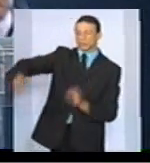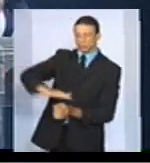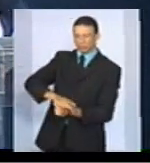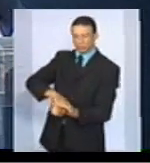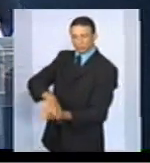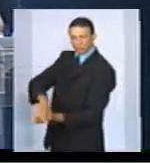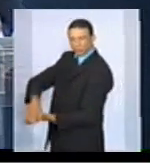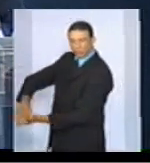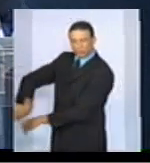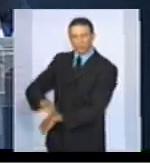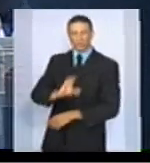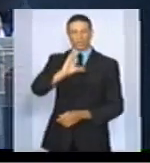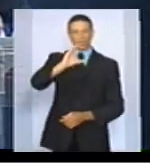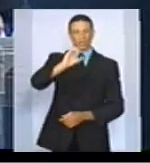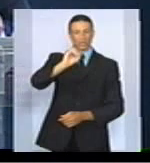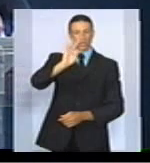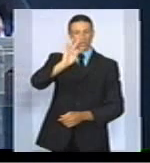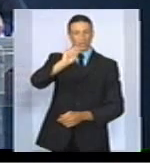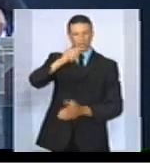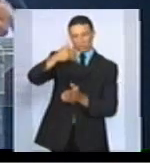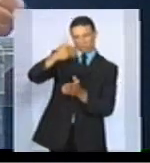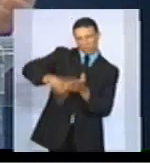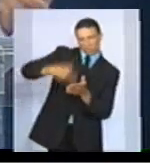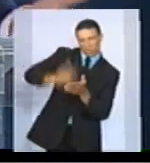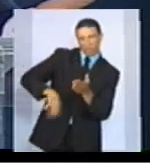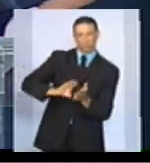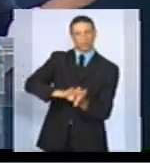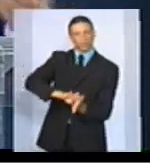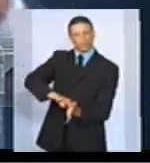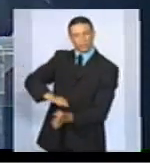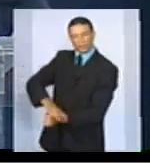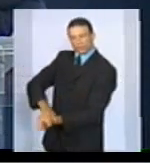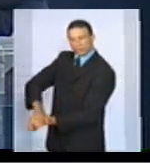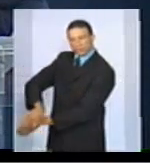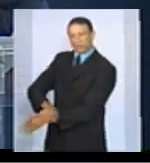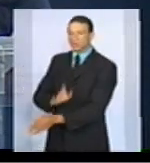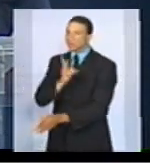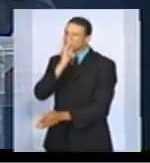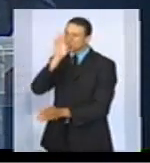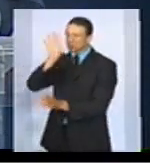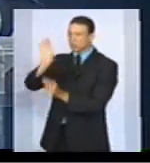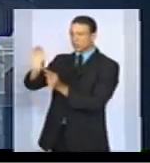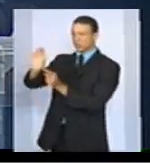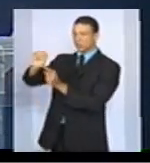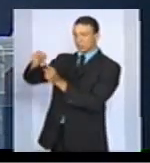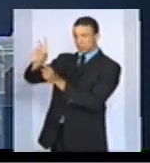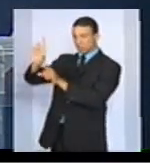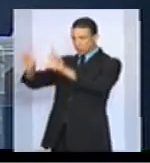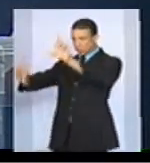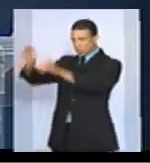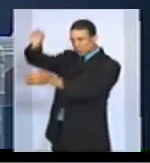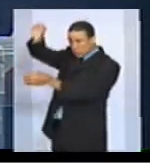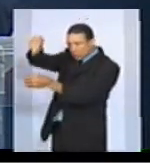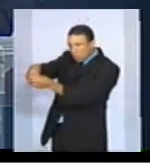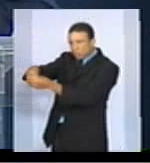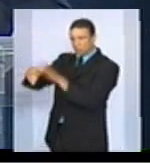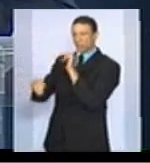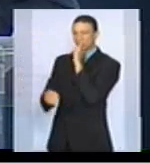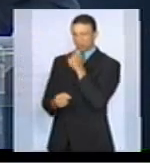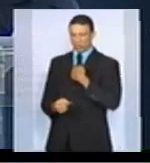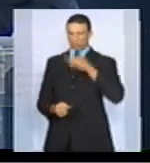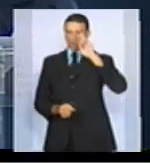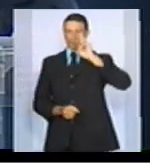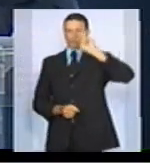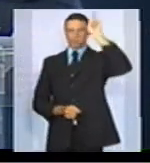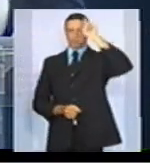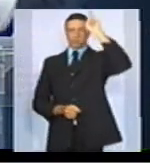cotas De reserva De quando de conteúdo Nacional dentro do canal E aí para quem é dono de um canal que